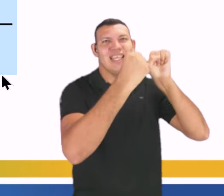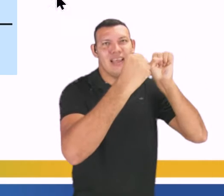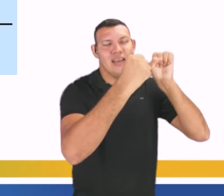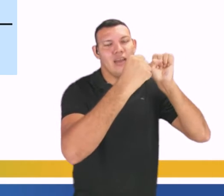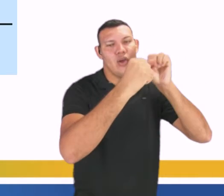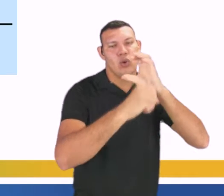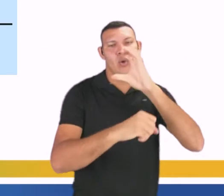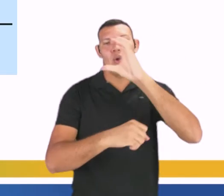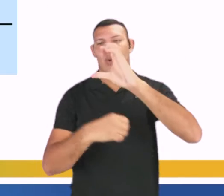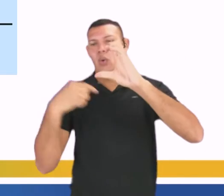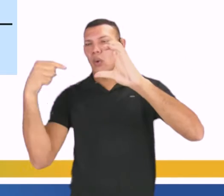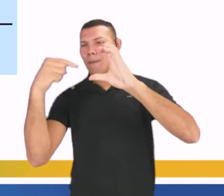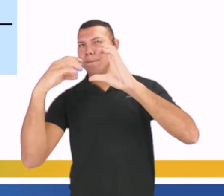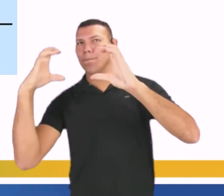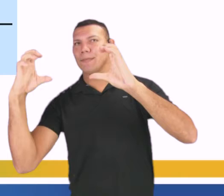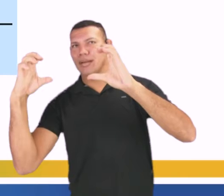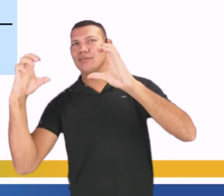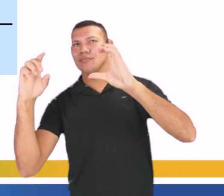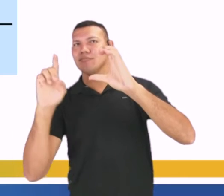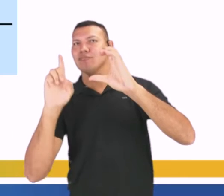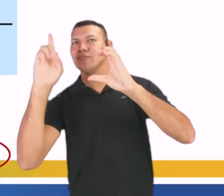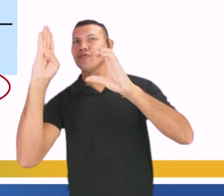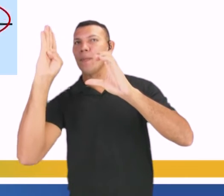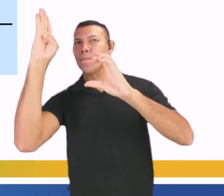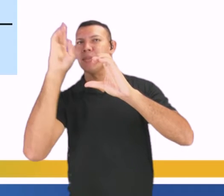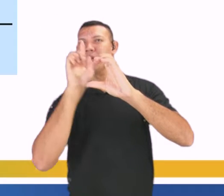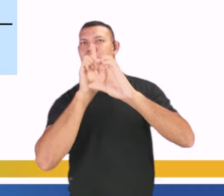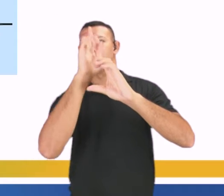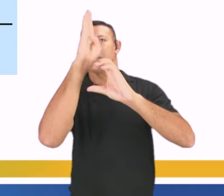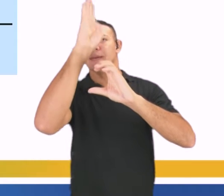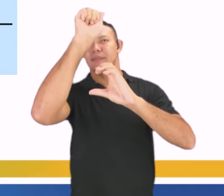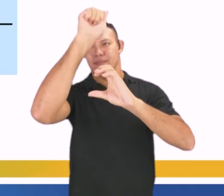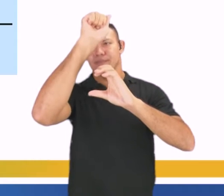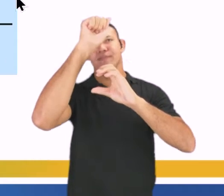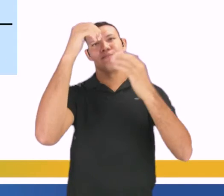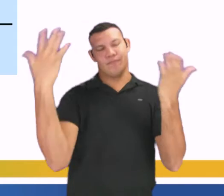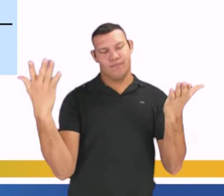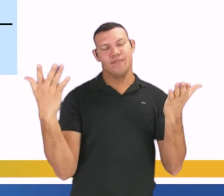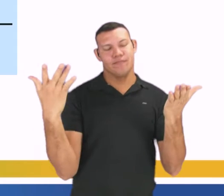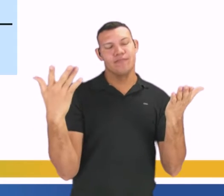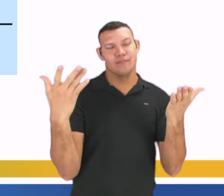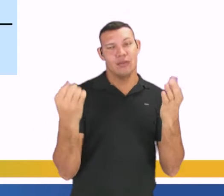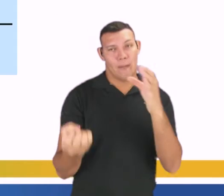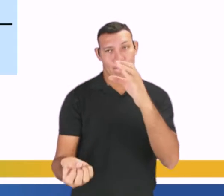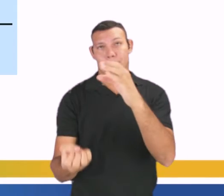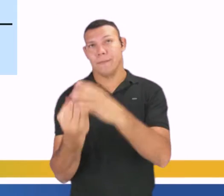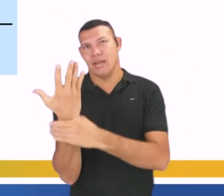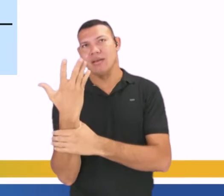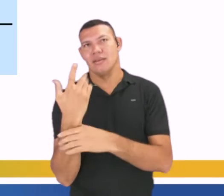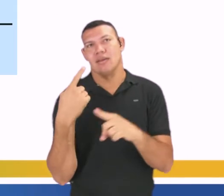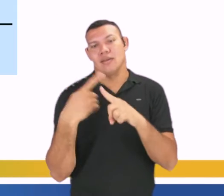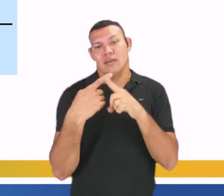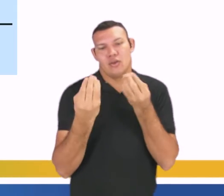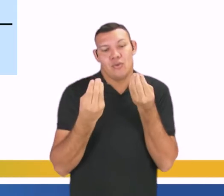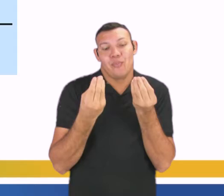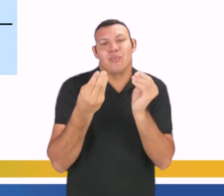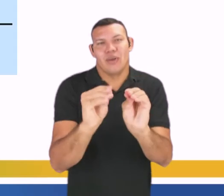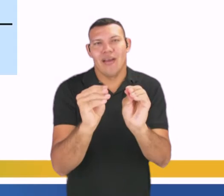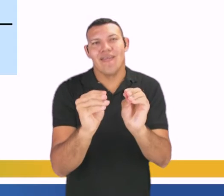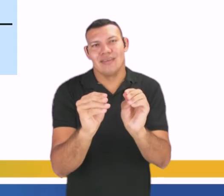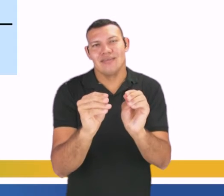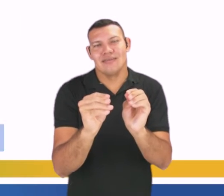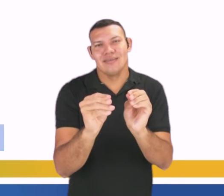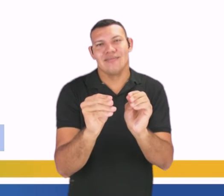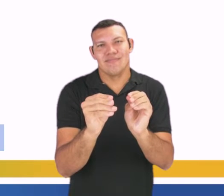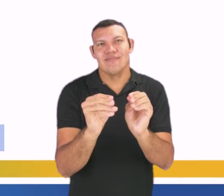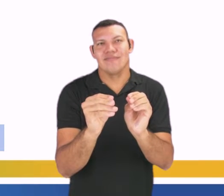formar essa outra estrutura aqui. Vai formar essa estrutura através da adição, né? Ela foi